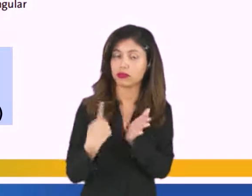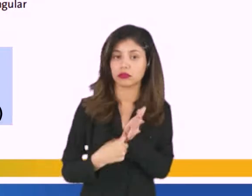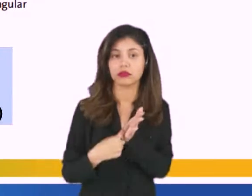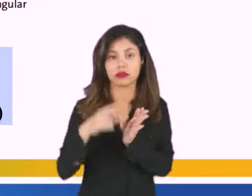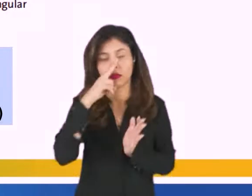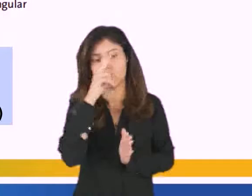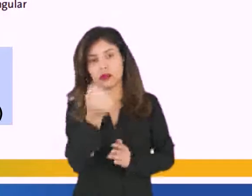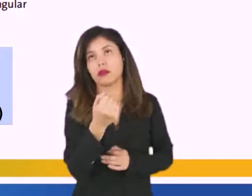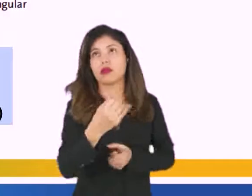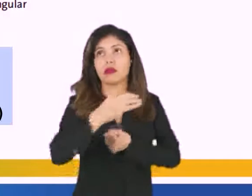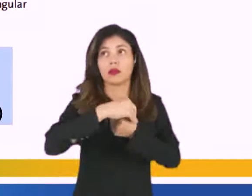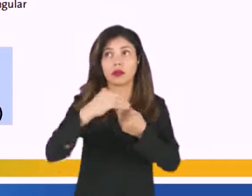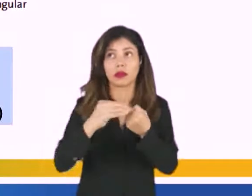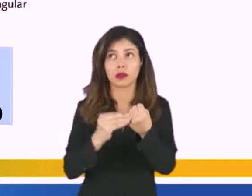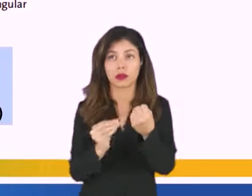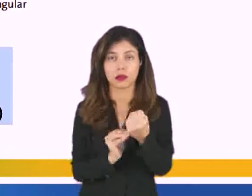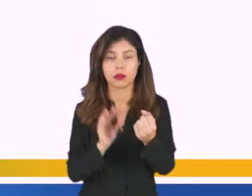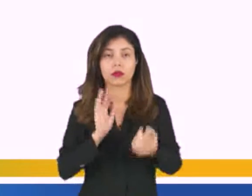forças intermoleculares.